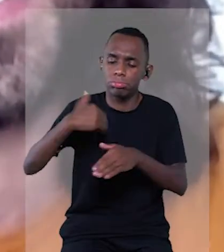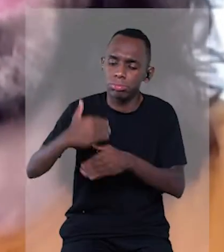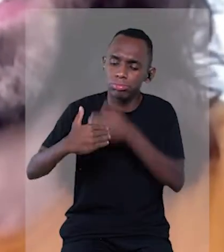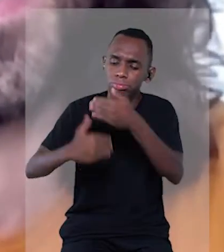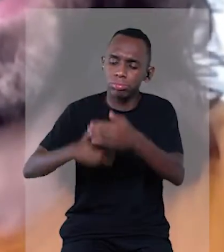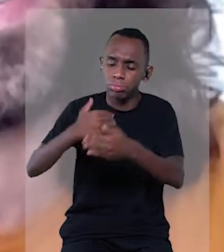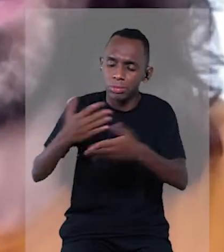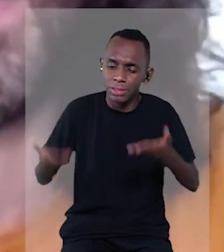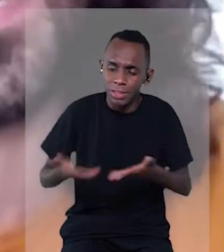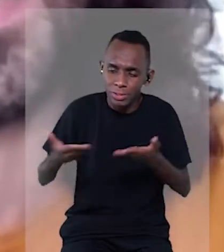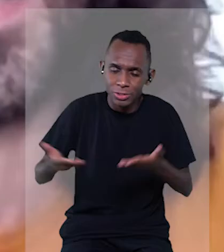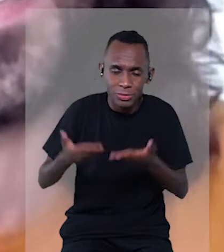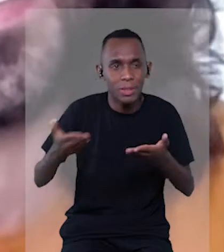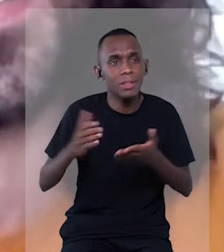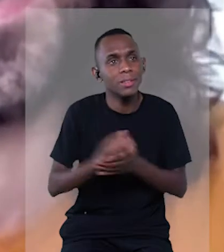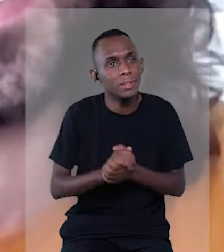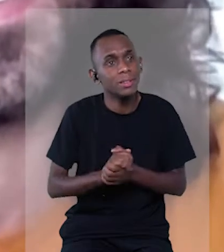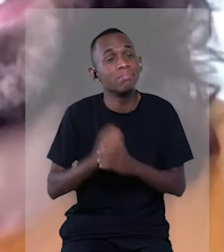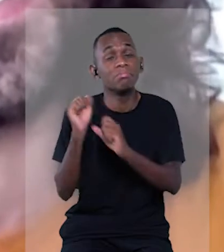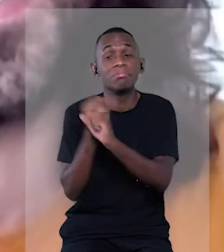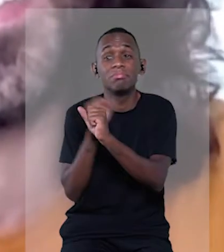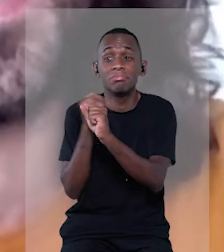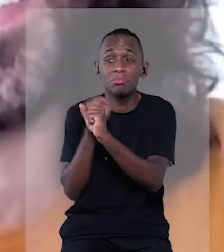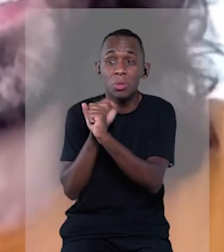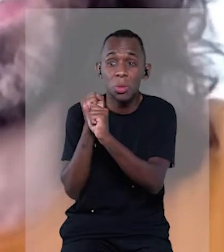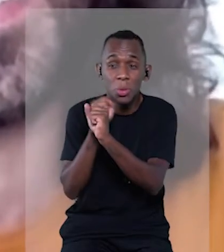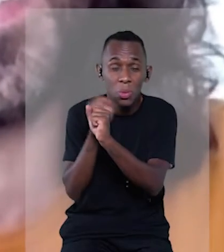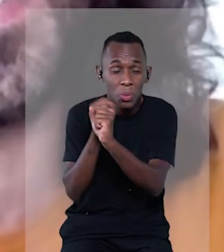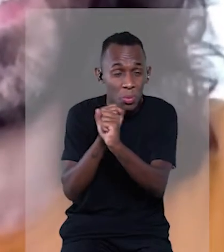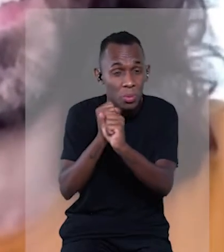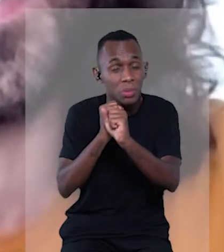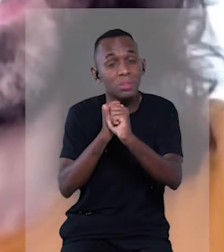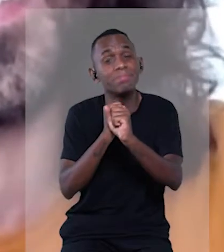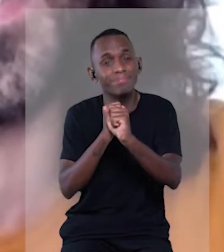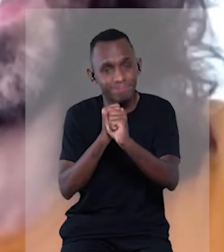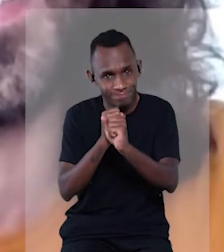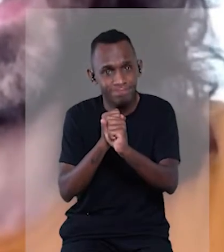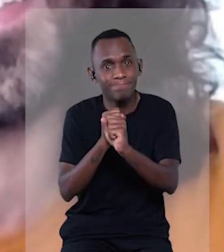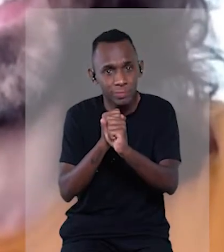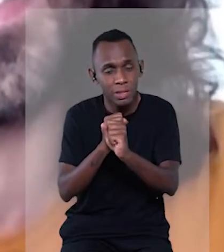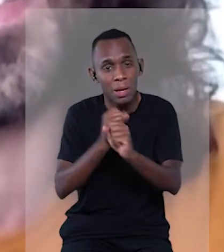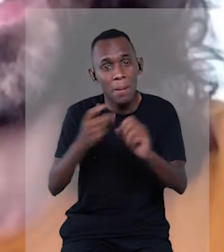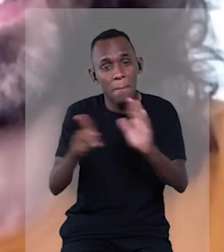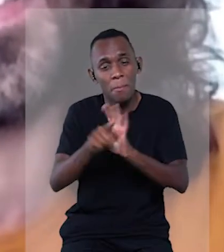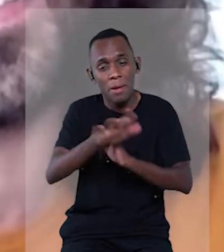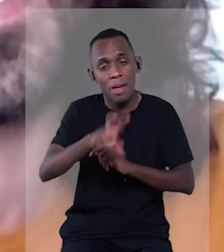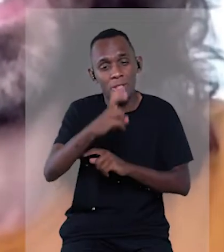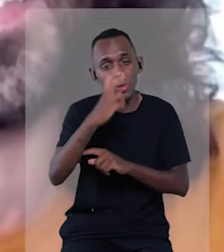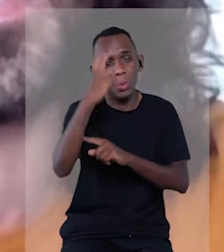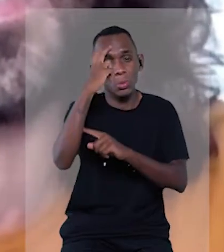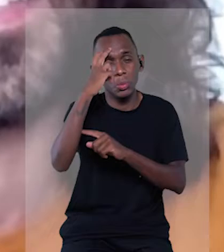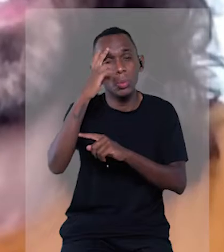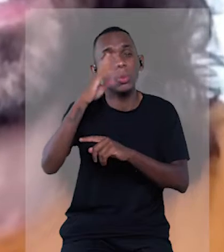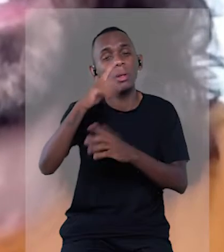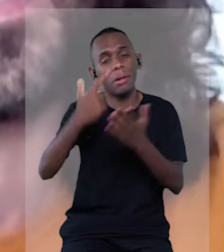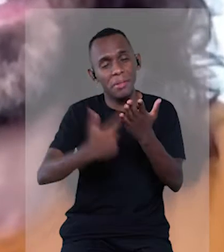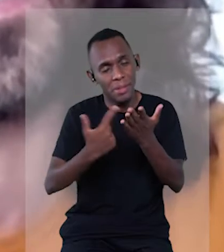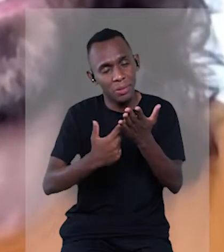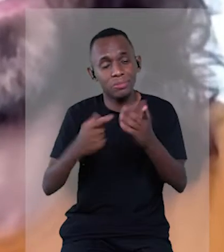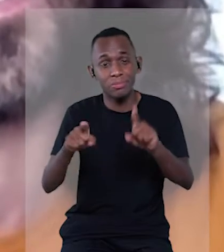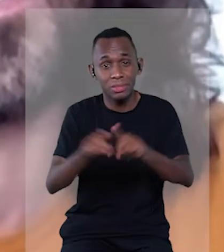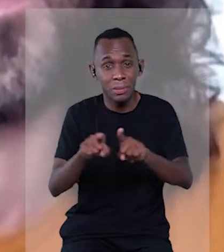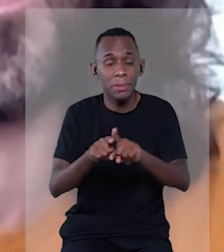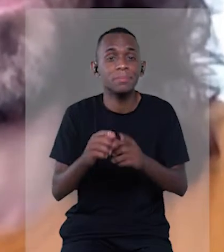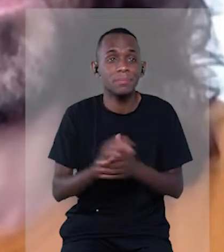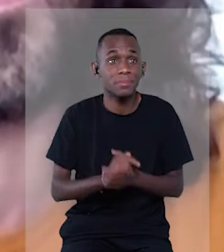incentivar. Sim. Afonso tem passado esses anos todos aí por tanta coisa, né, com a cultura e a literatura,